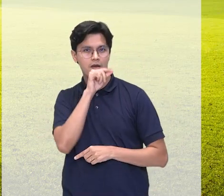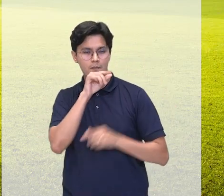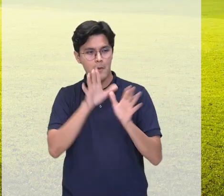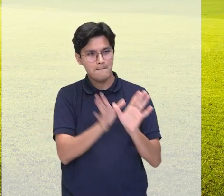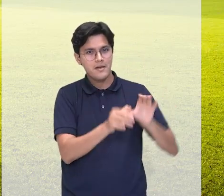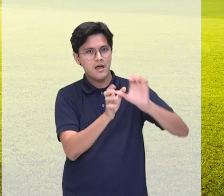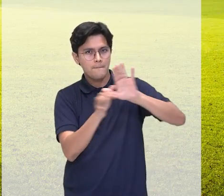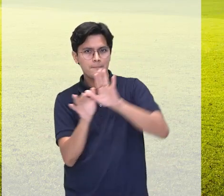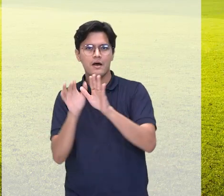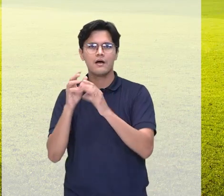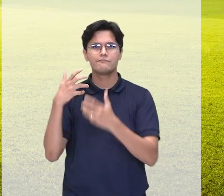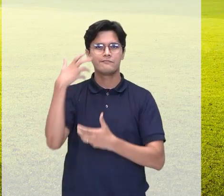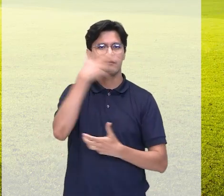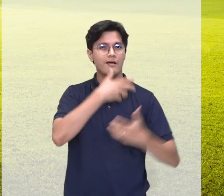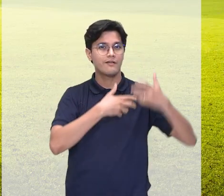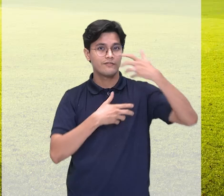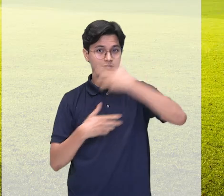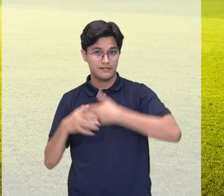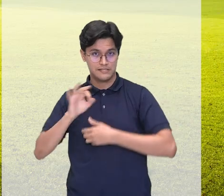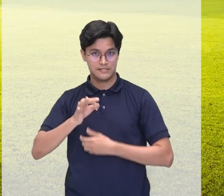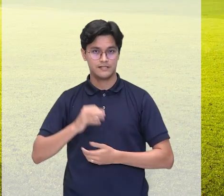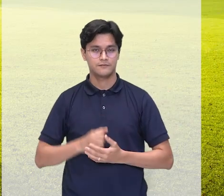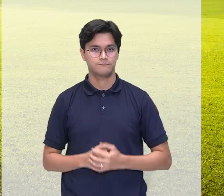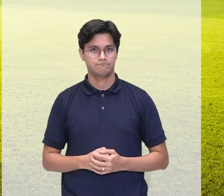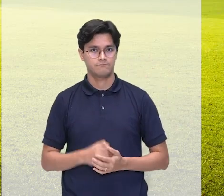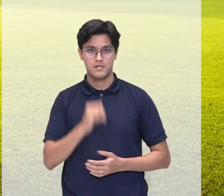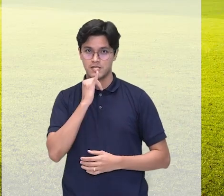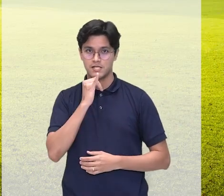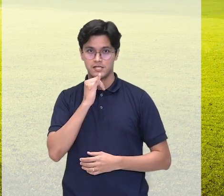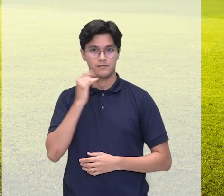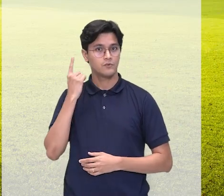esse som da natureza?